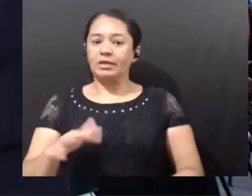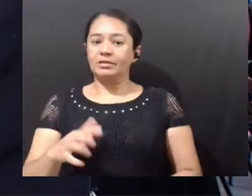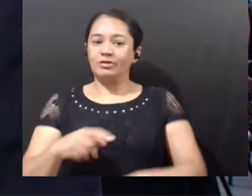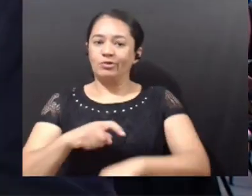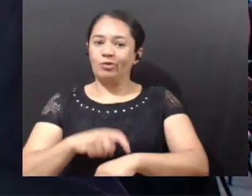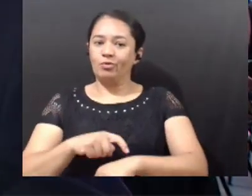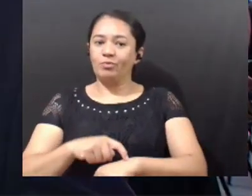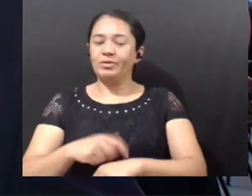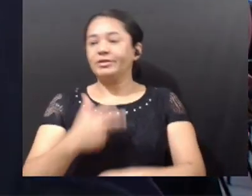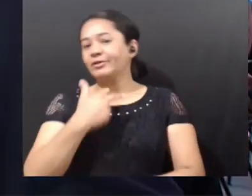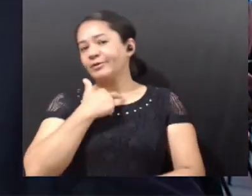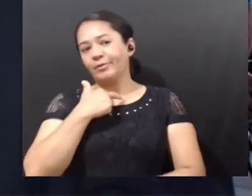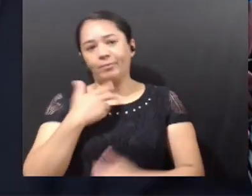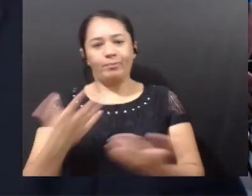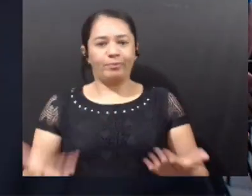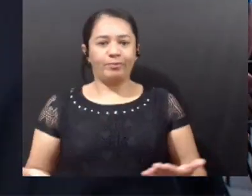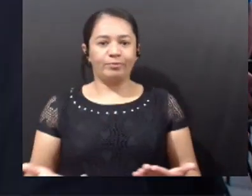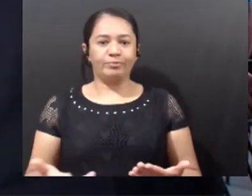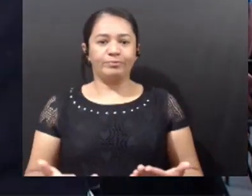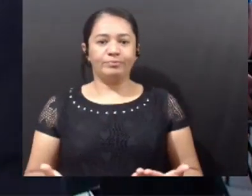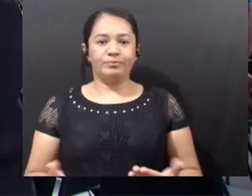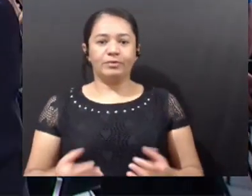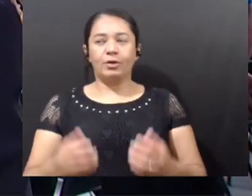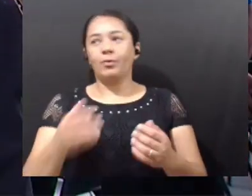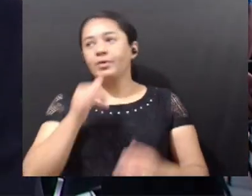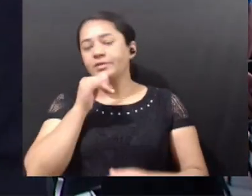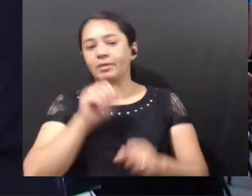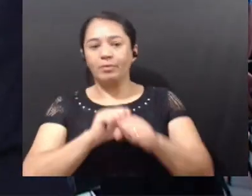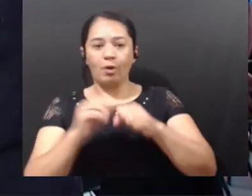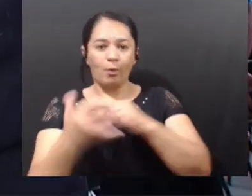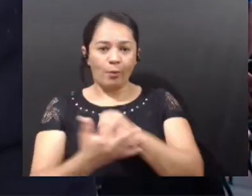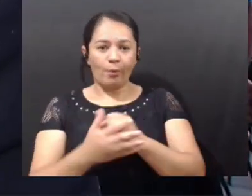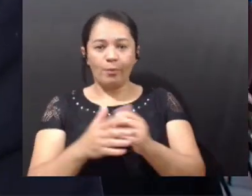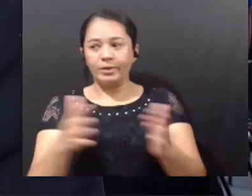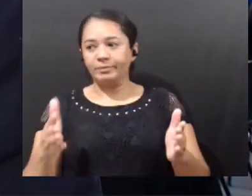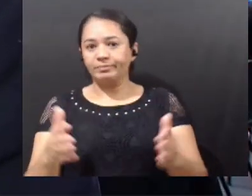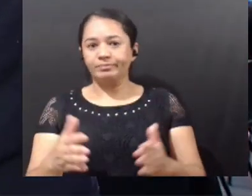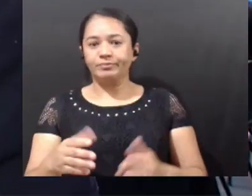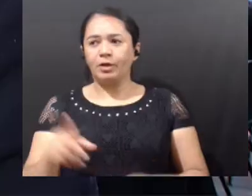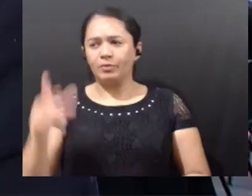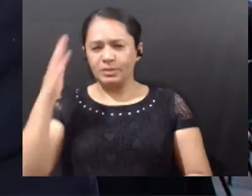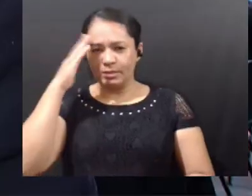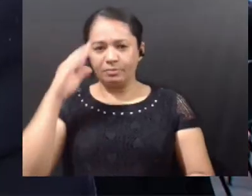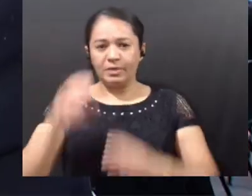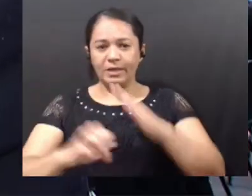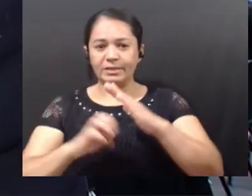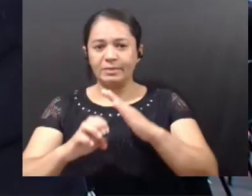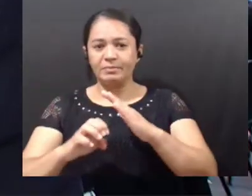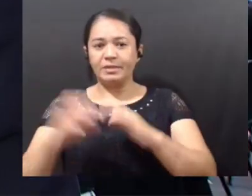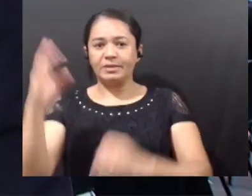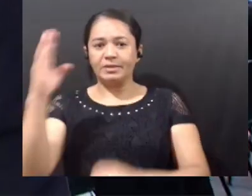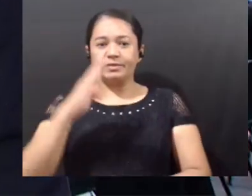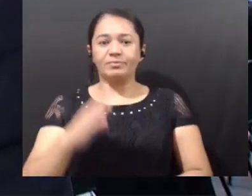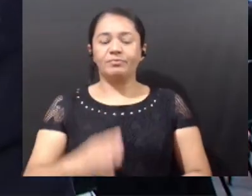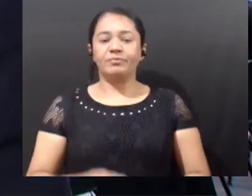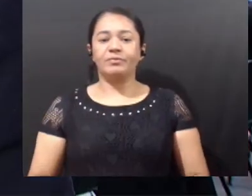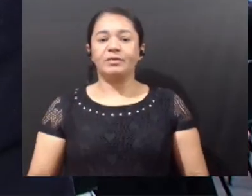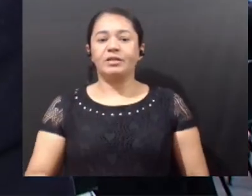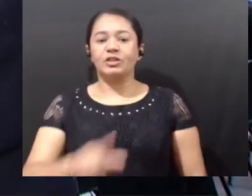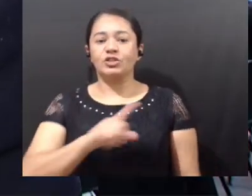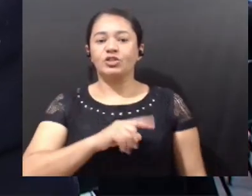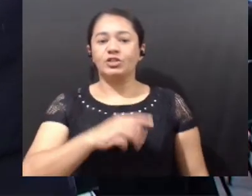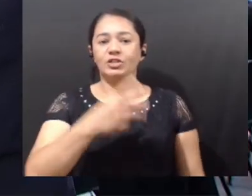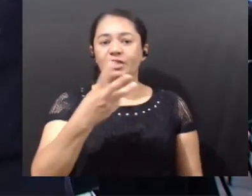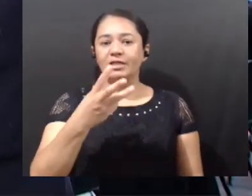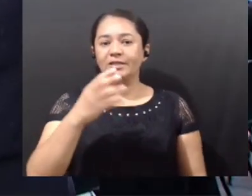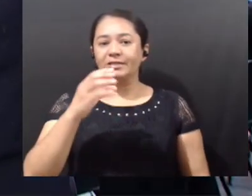surpresa, como uma pandemia, por exemplo. Na pandemia, para você ter uma ideia, as empresas brasileiras, elas tinham 30 dias de fluxo de caixa no